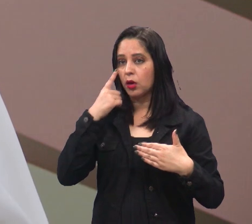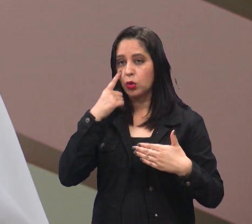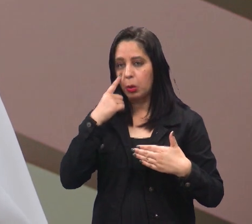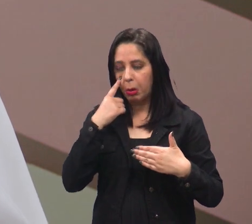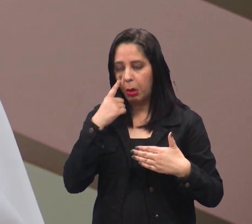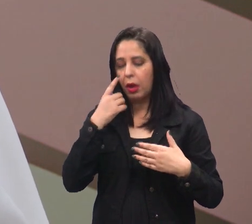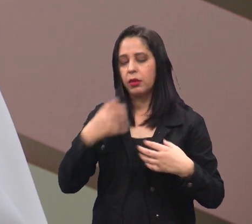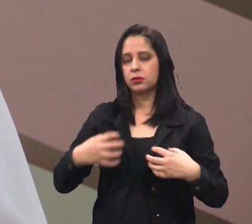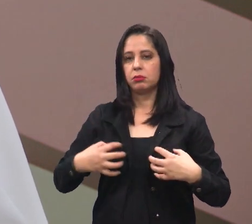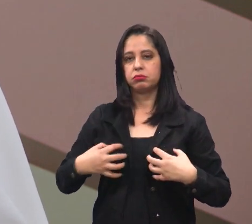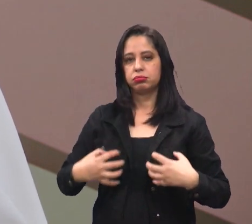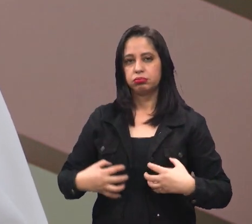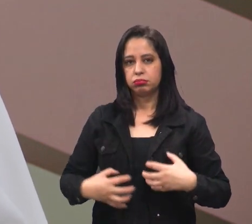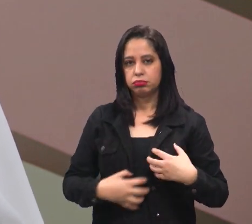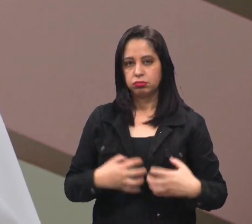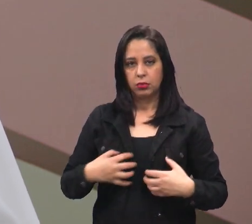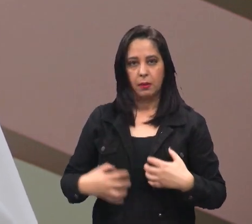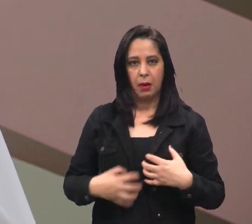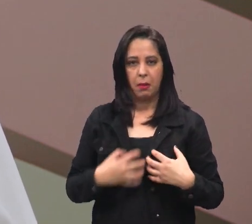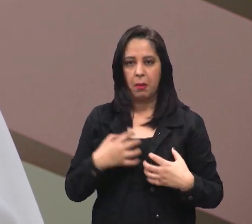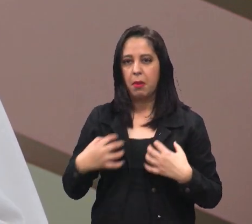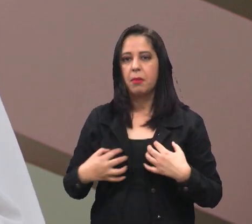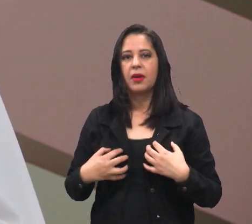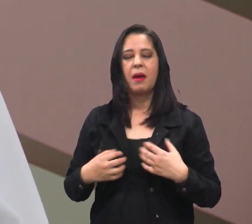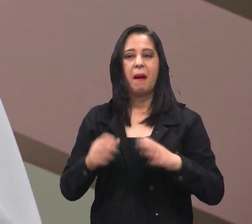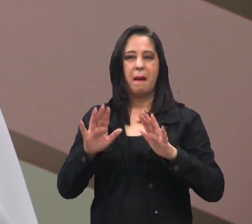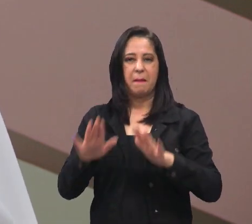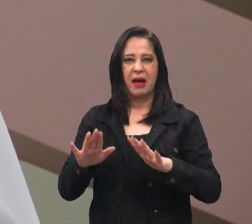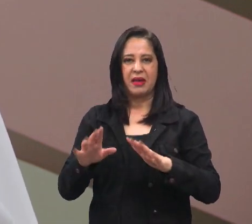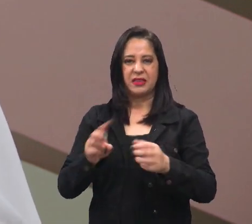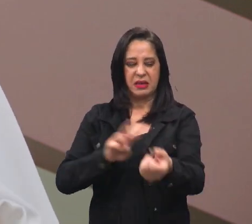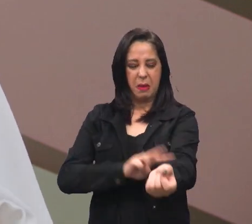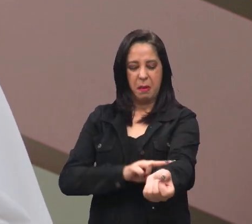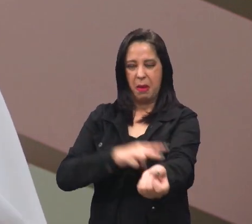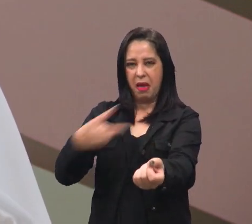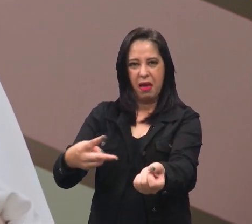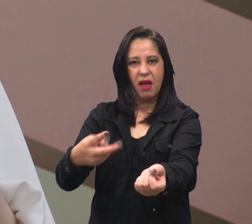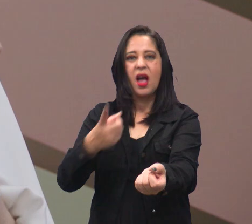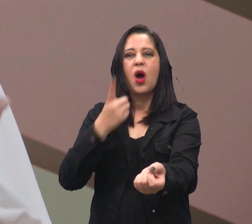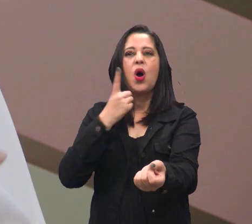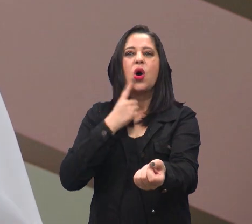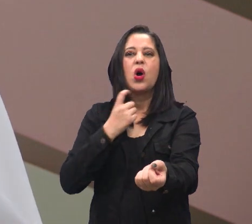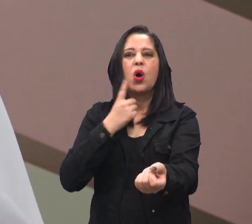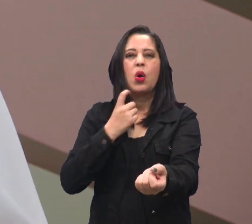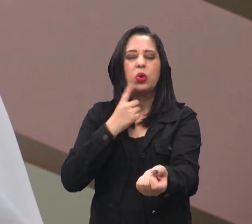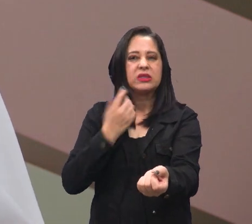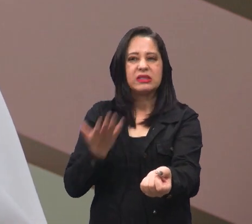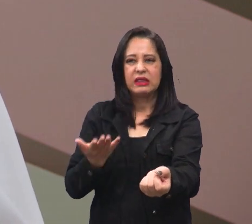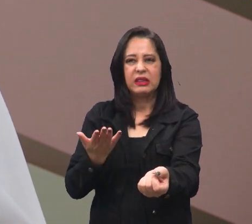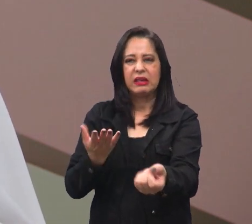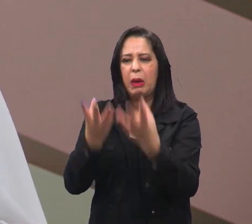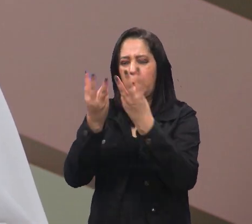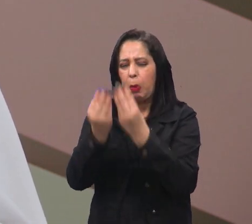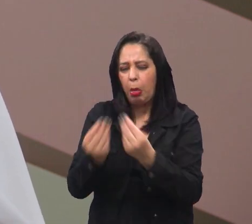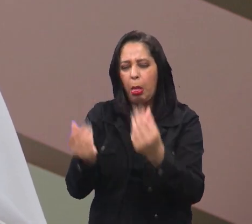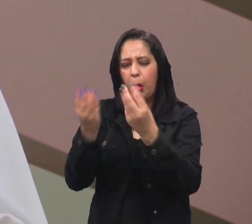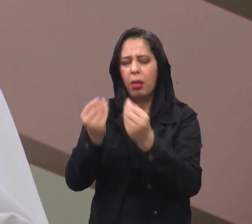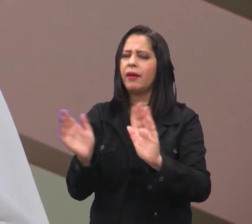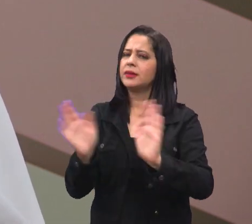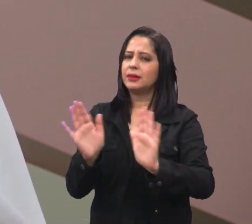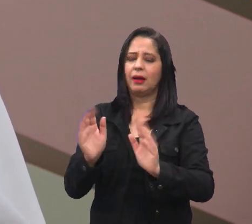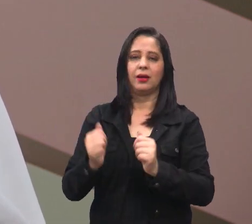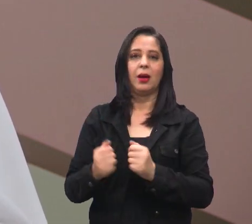Então, assim, mas se doar sangue para afinar o sangue, ou doar sangue para renovação, o sangue se renova. As células do sangue, por